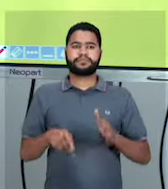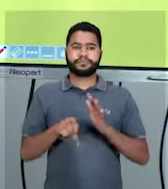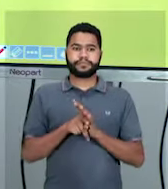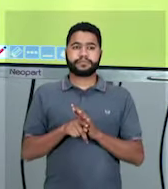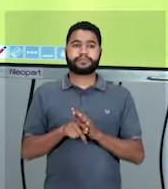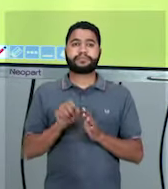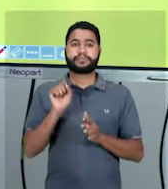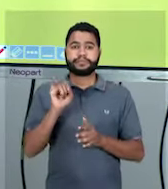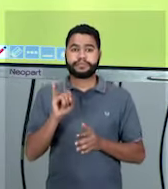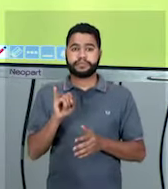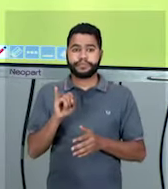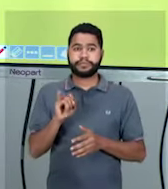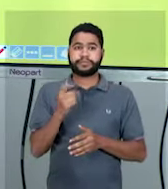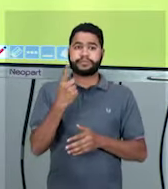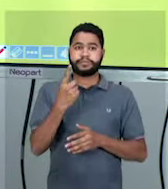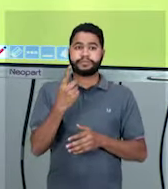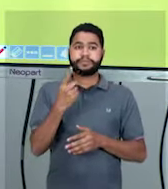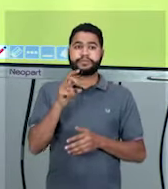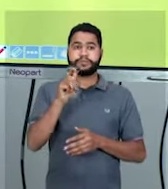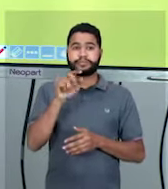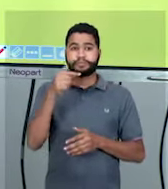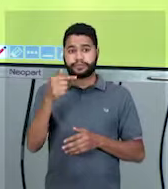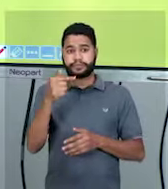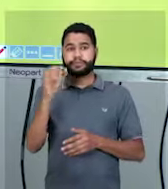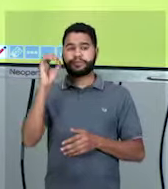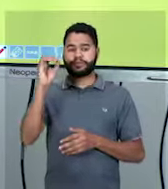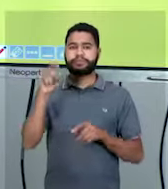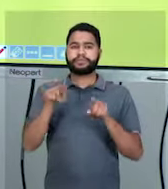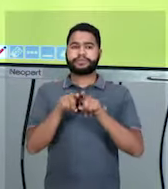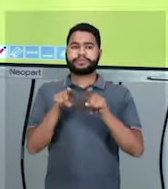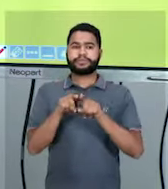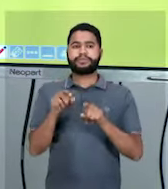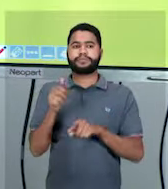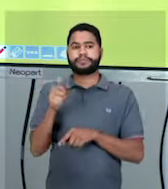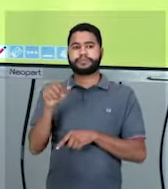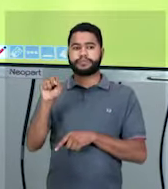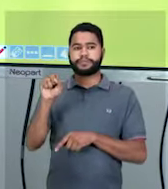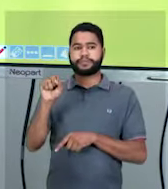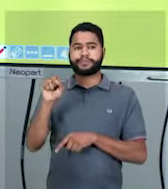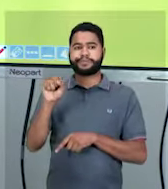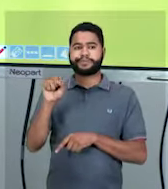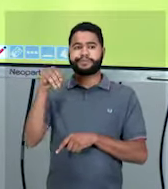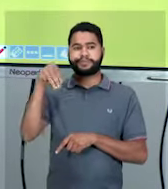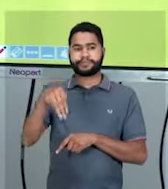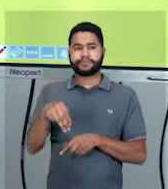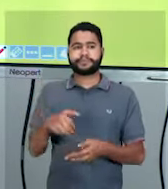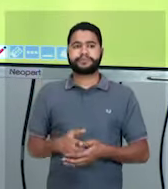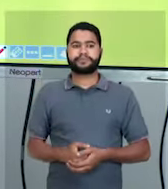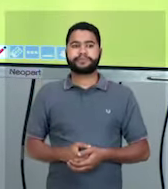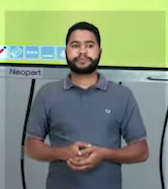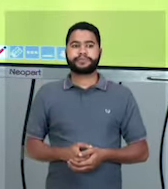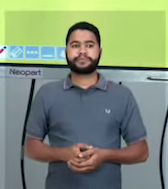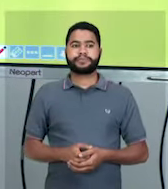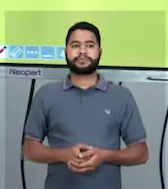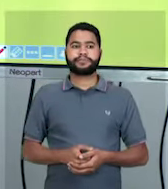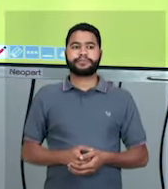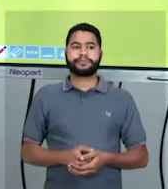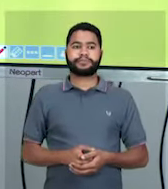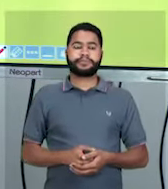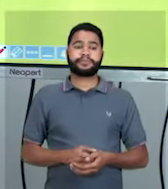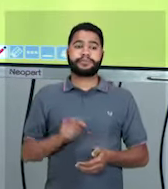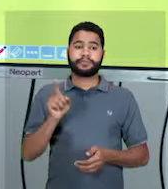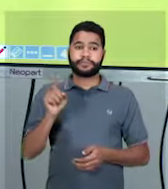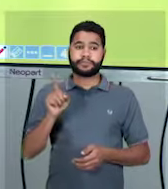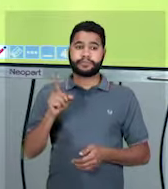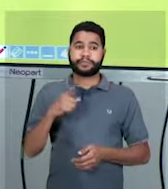eu quiser escrever minutos, 57 graus e 18 minutos. Então este ângulo aqui, ó, além